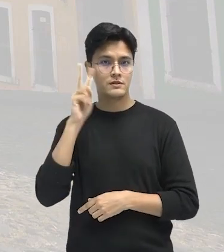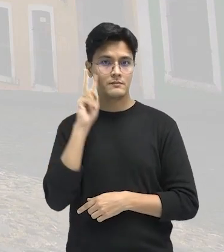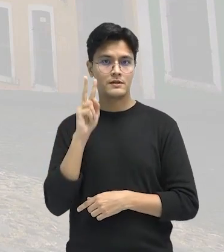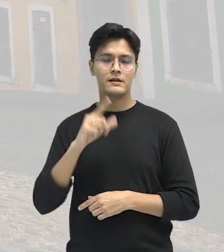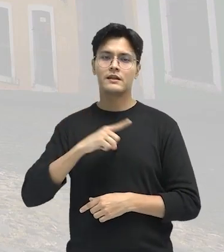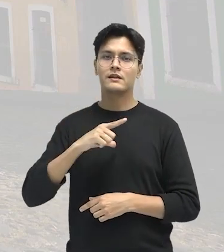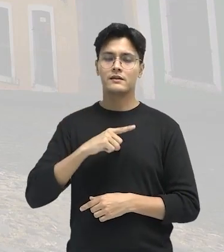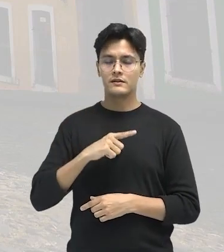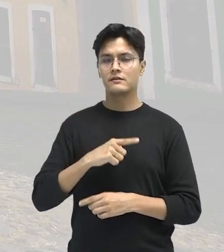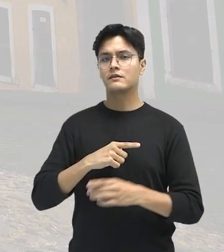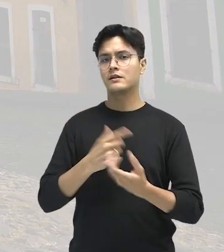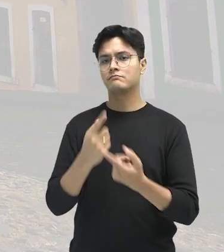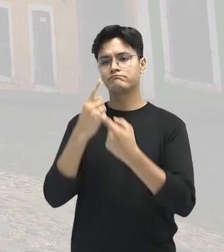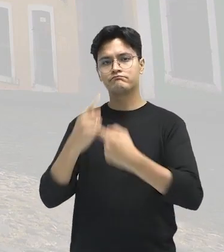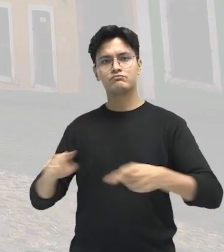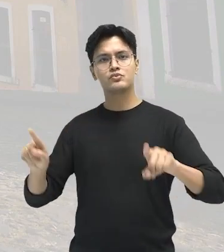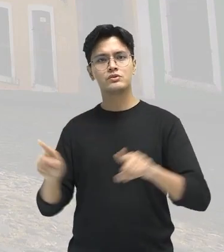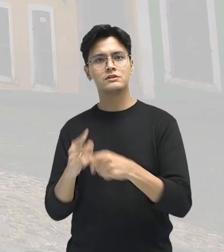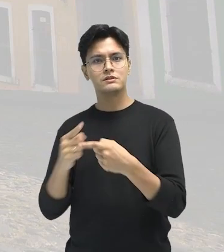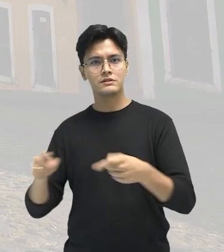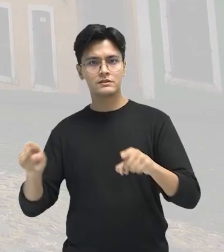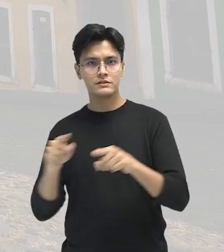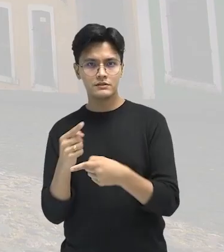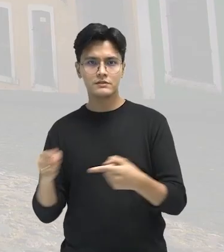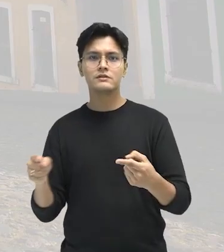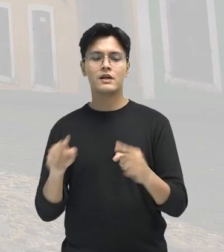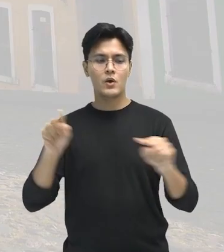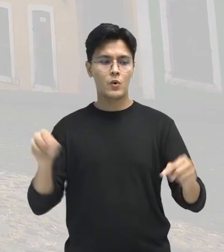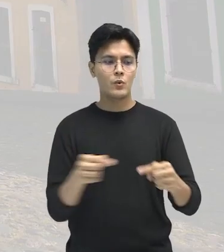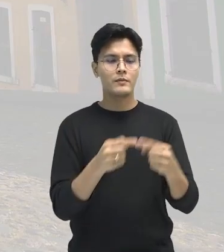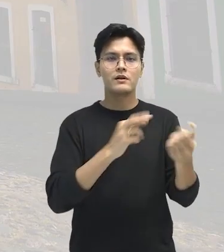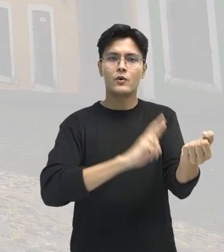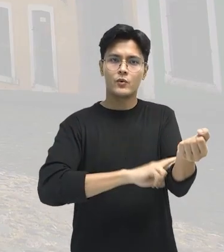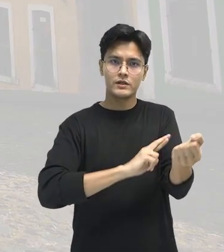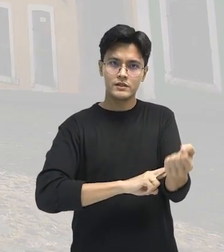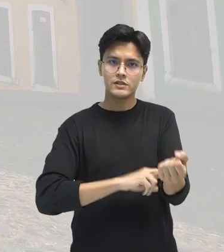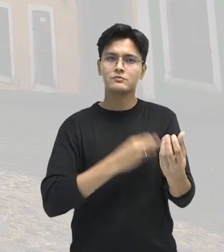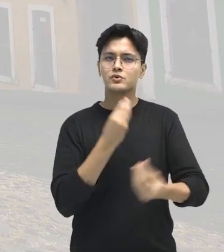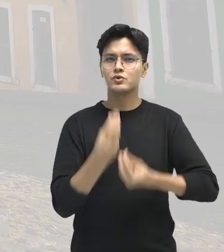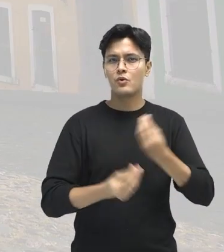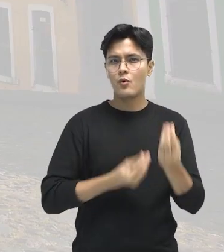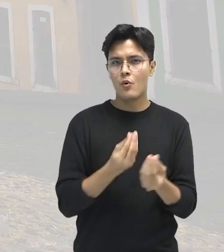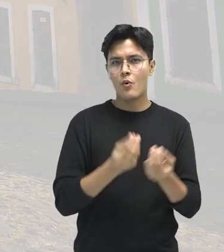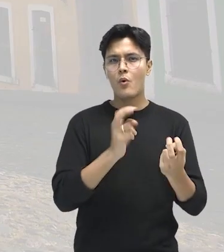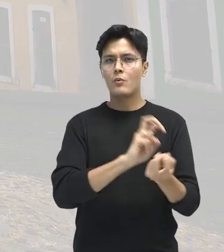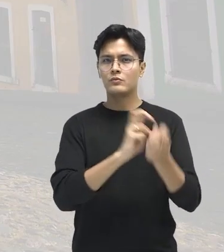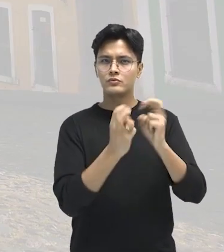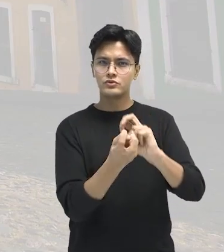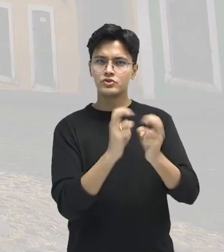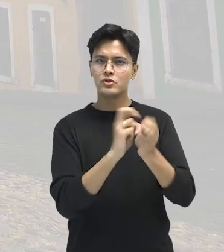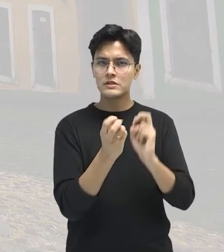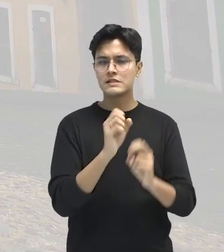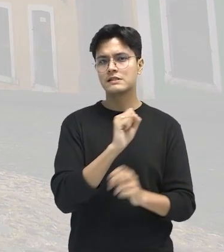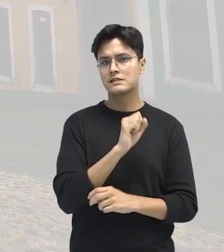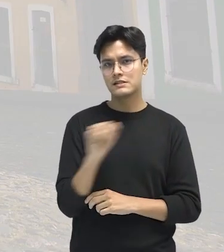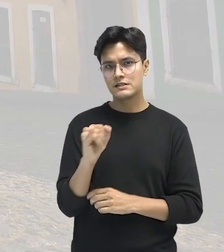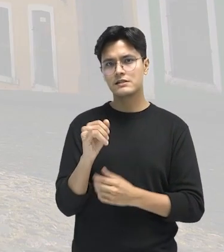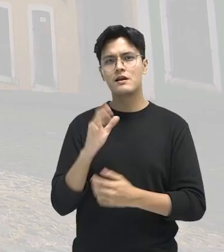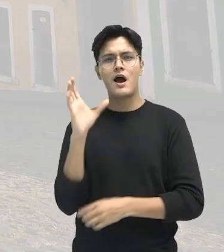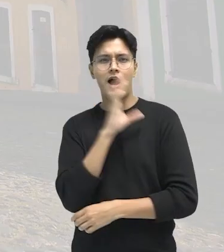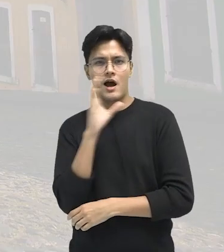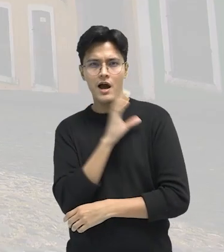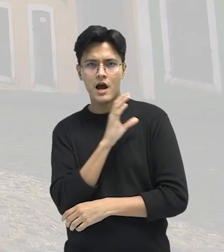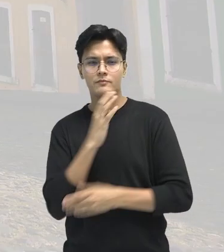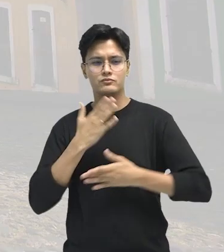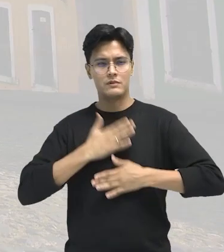essa musicalidade que vai determinar o ritmo e o estilo do jogo, se vai ser mais corrido, se vai ser mais lento, tá